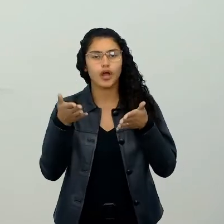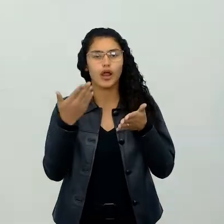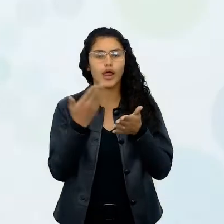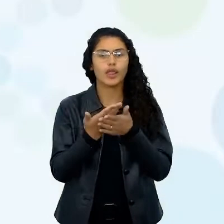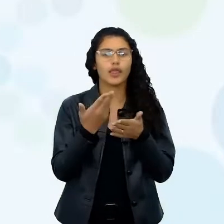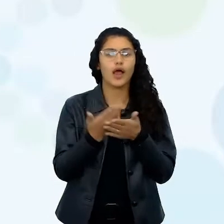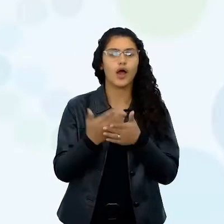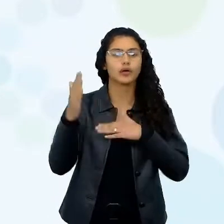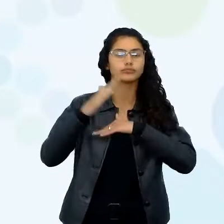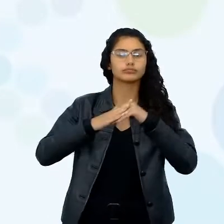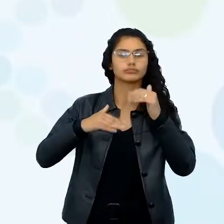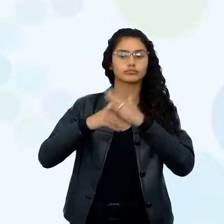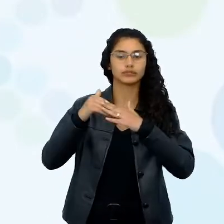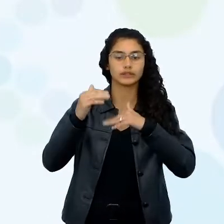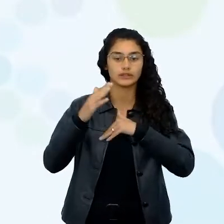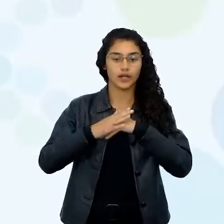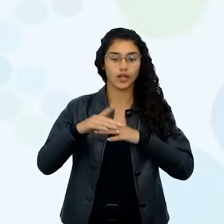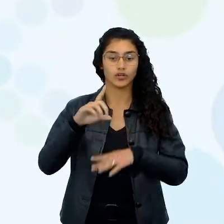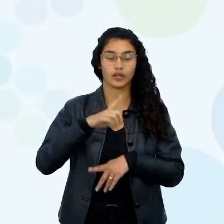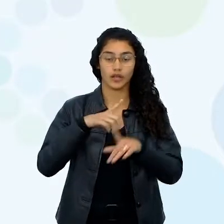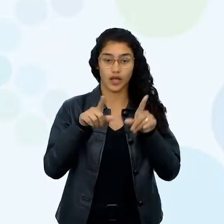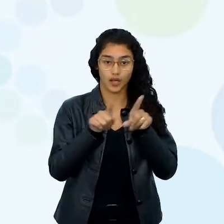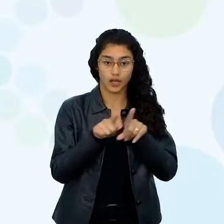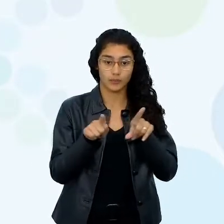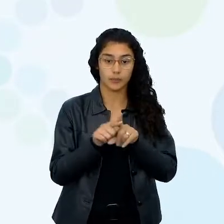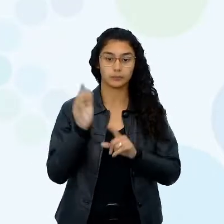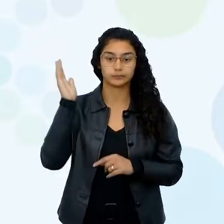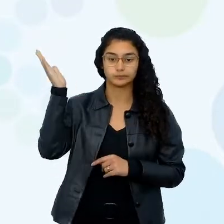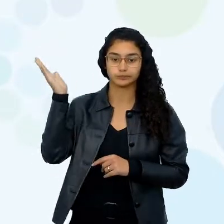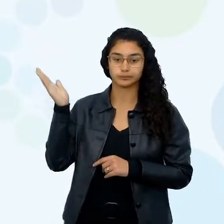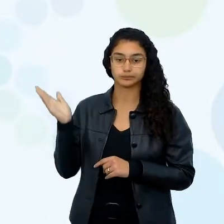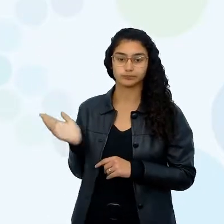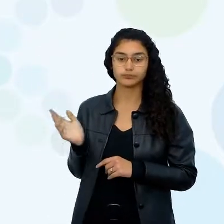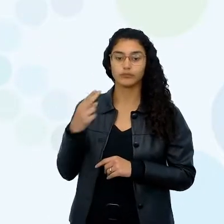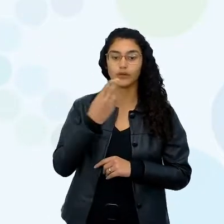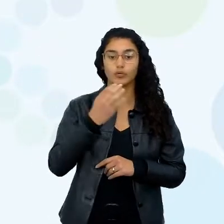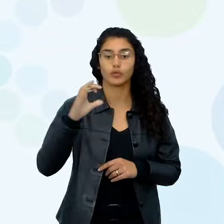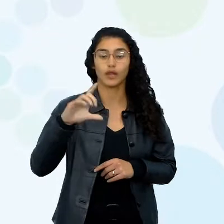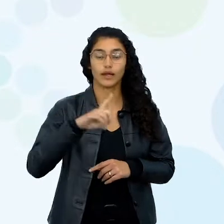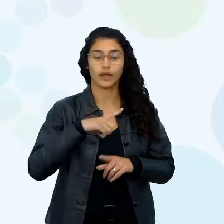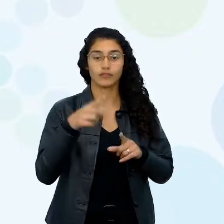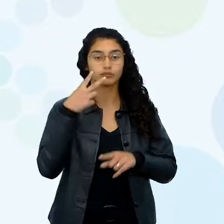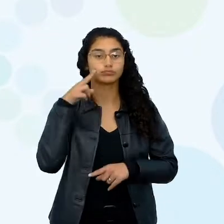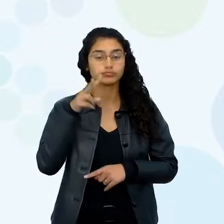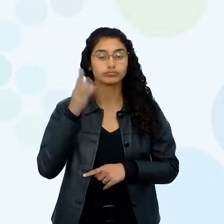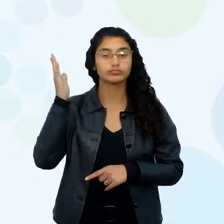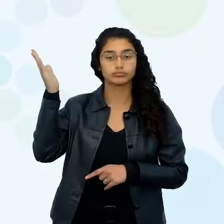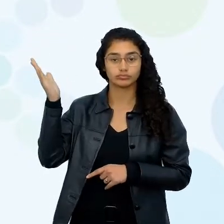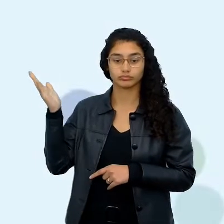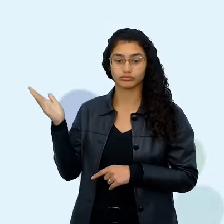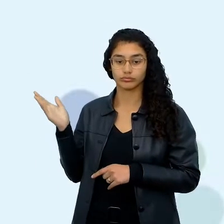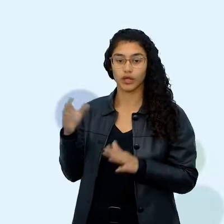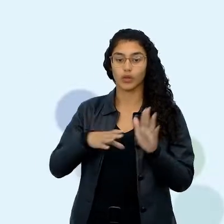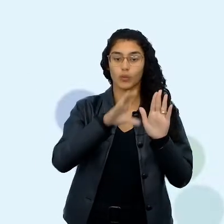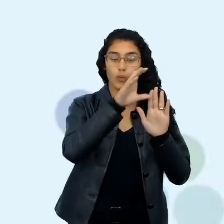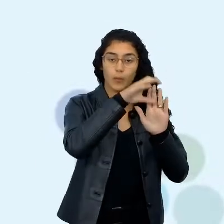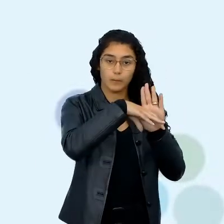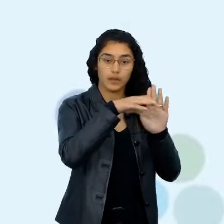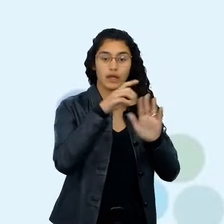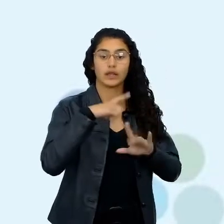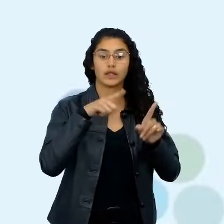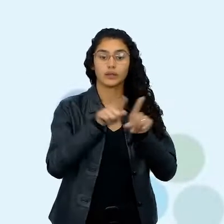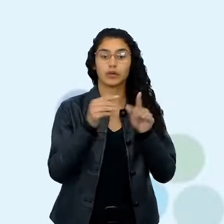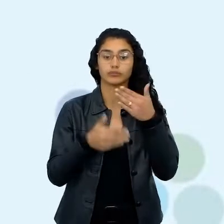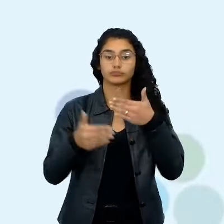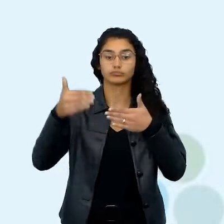as habilidades. Então, essa unidade curricular, essa tela que vocês estão vendo, o componente. Em seguida,